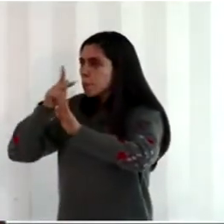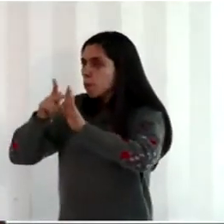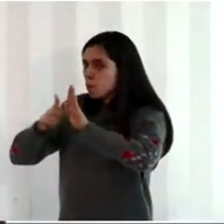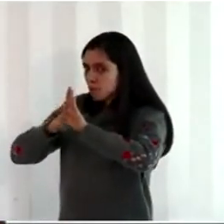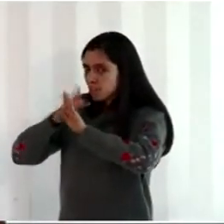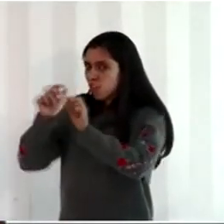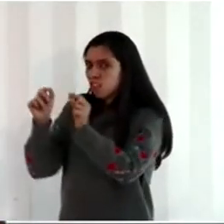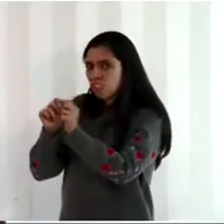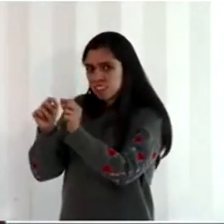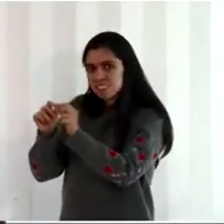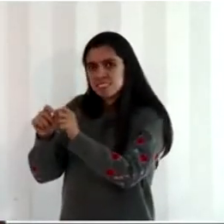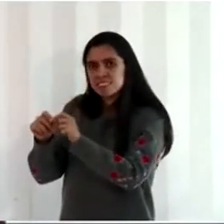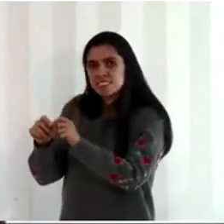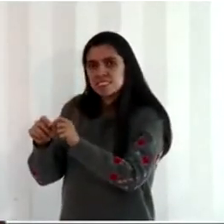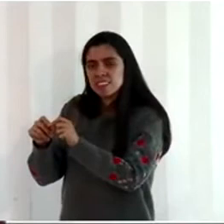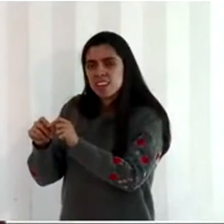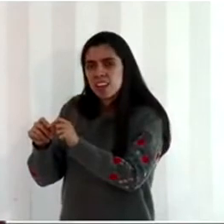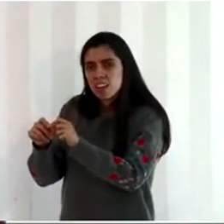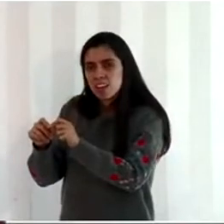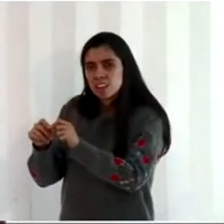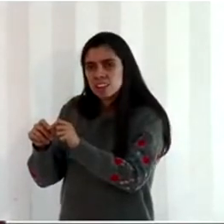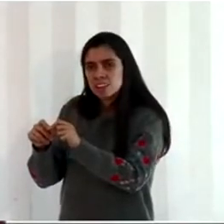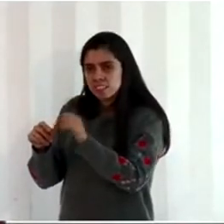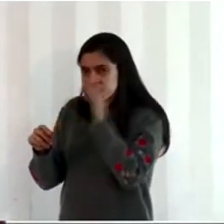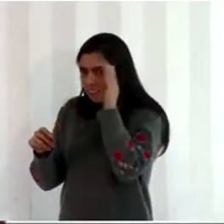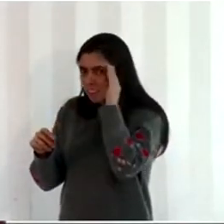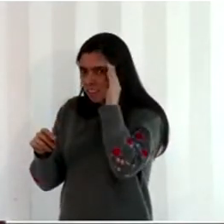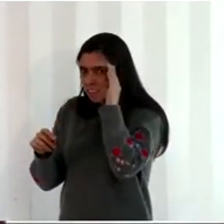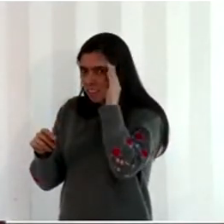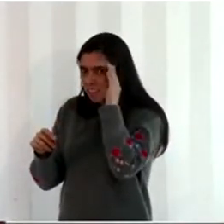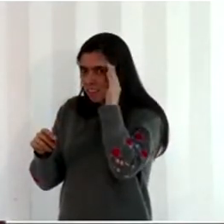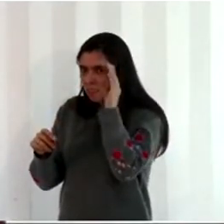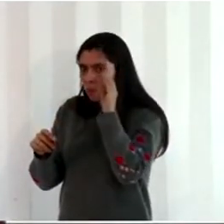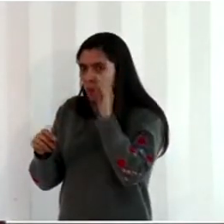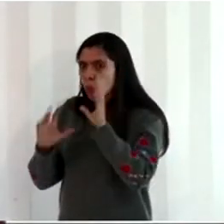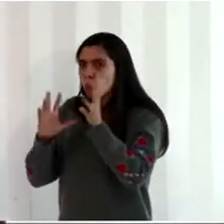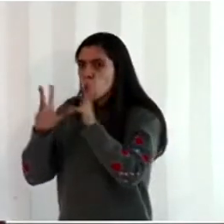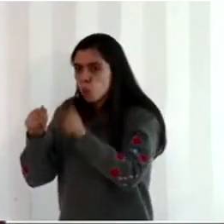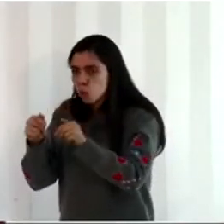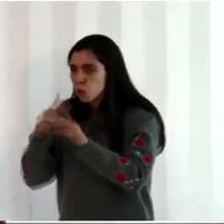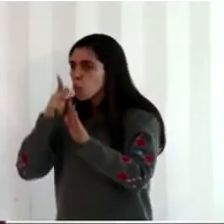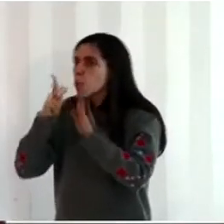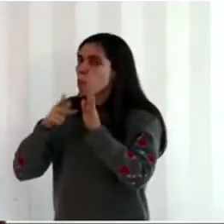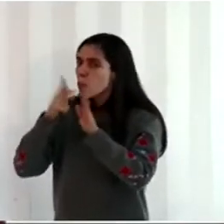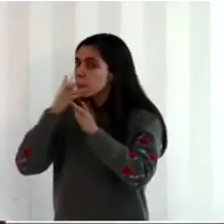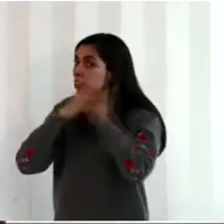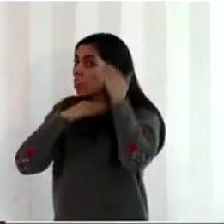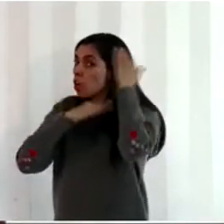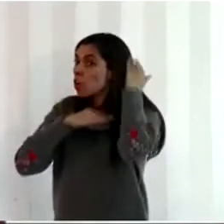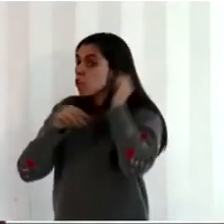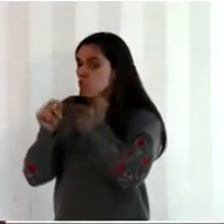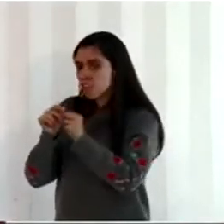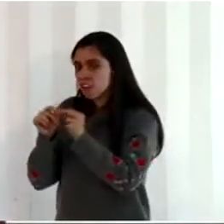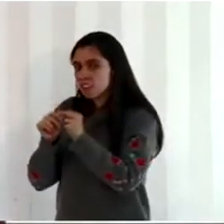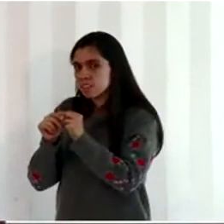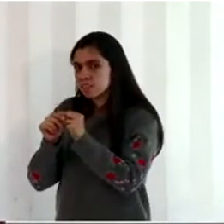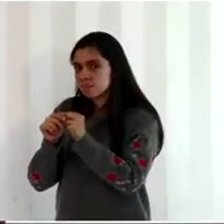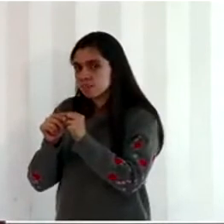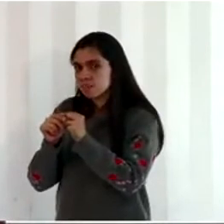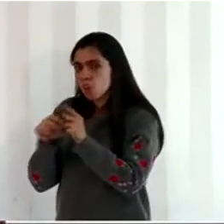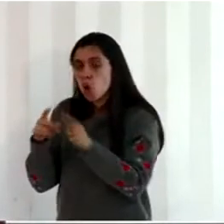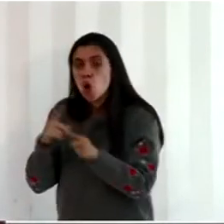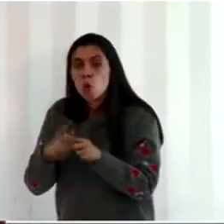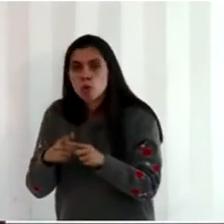alguns estão dizendo por aí, está demorando, acho que não volta não, isso daí é só para enganar o povo. Nós aguardamos novos céus e nova terra,